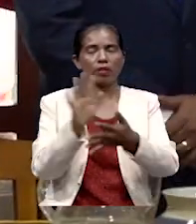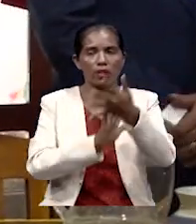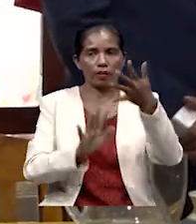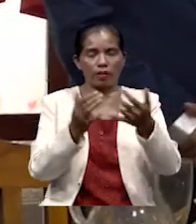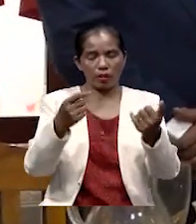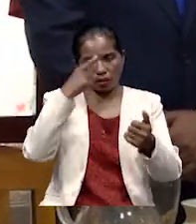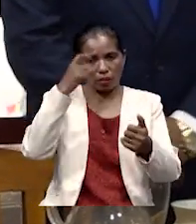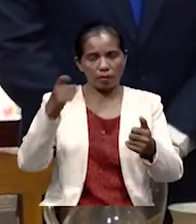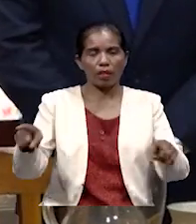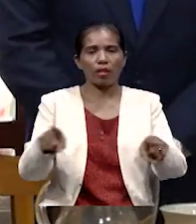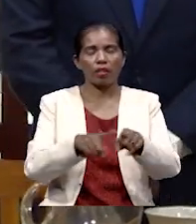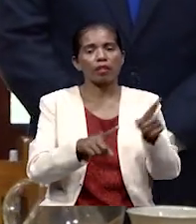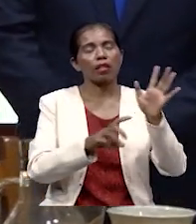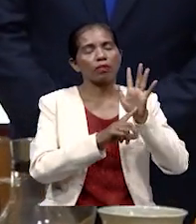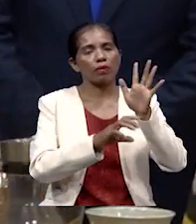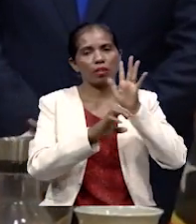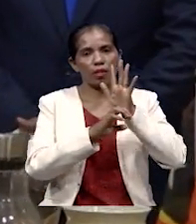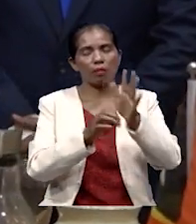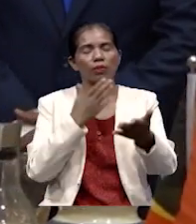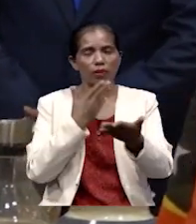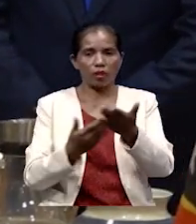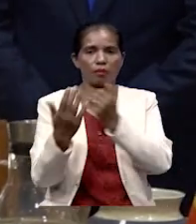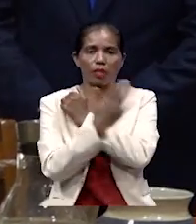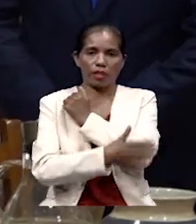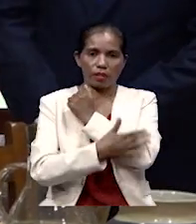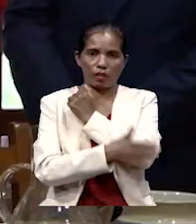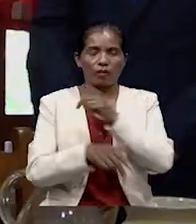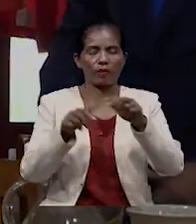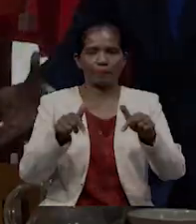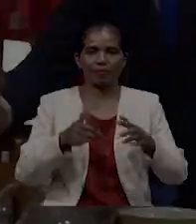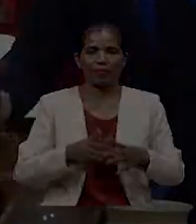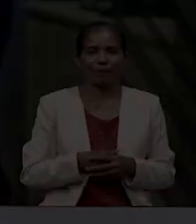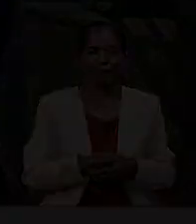ne, tambahan esan sinal diak ba nasaun ne. Jimmy Fernandez, Jovial da Costa, GMN.